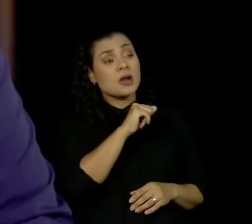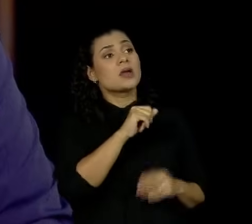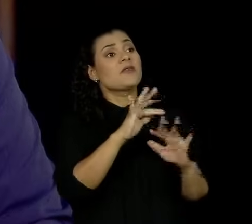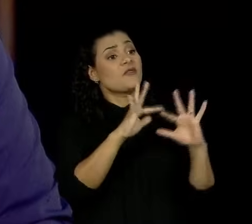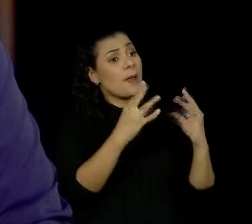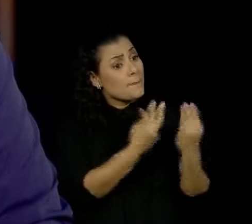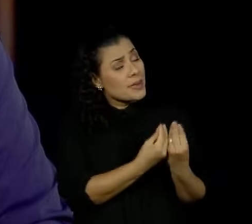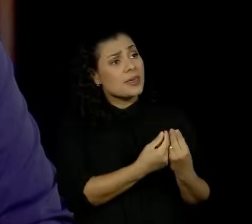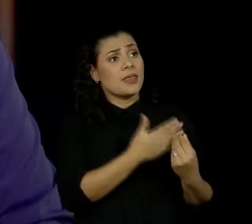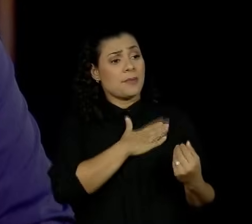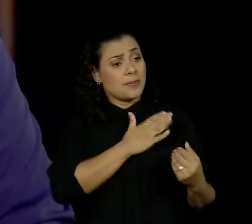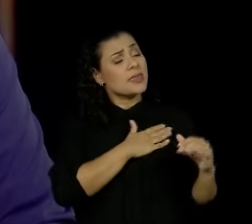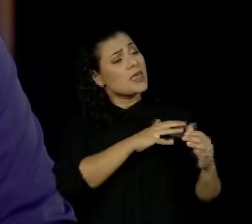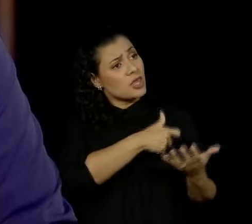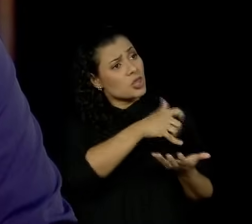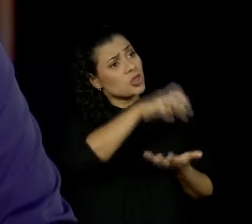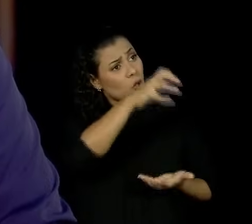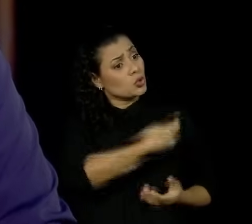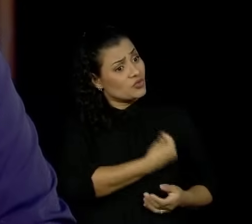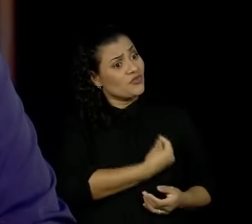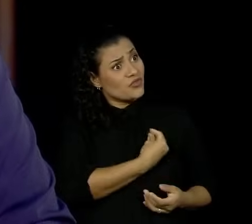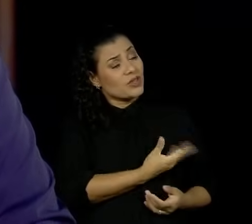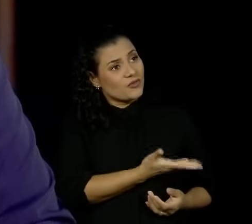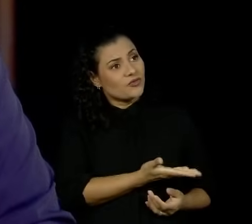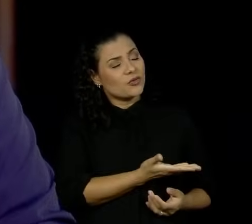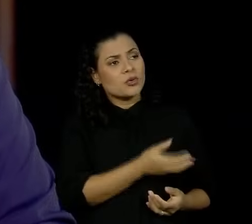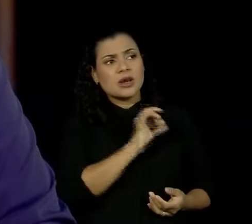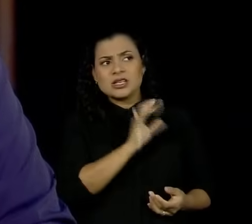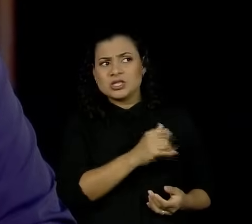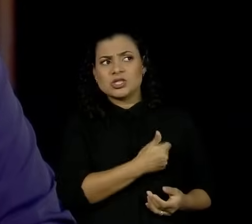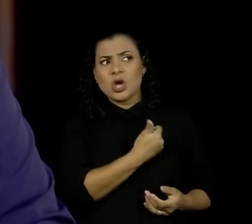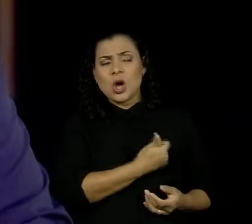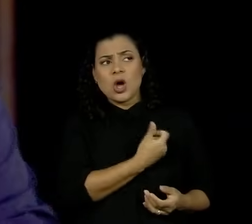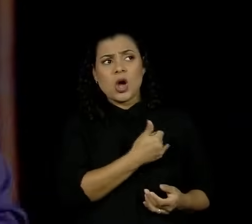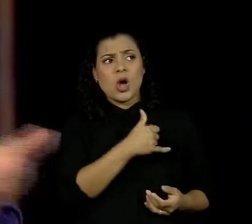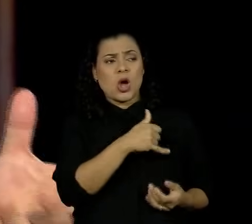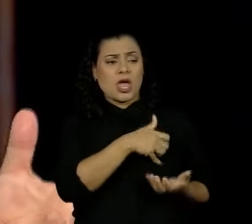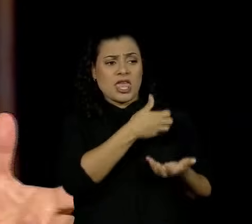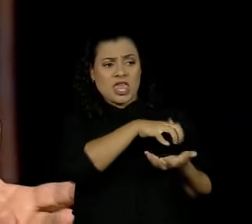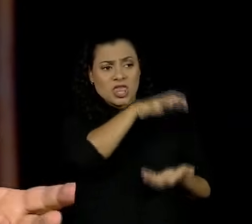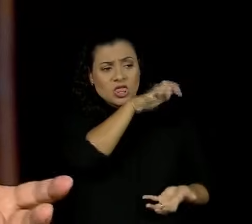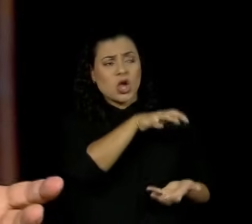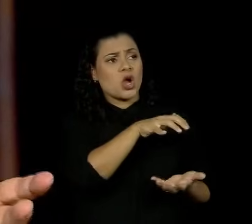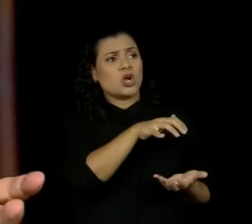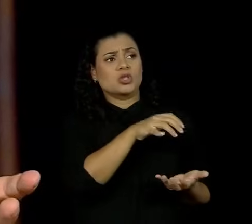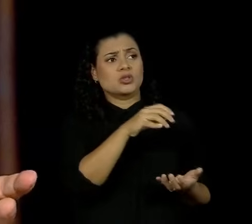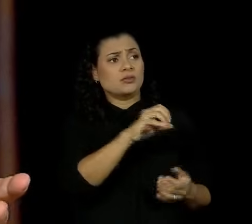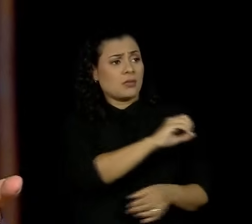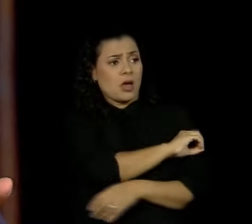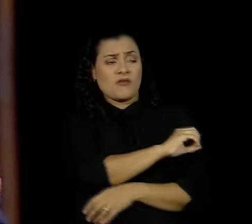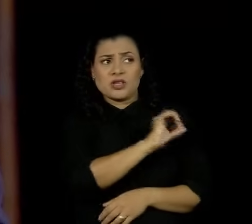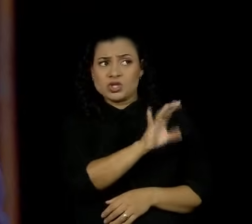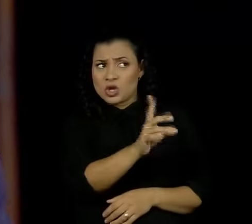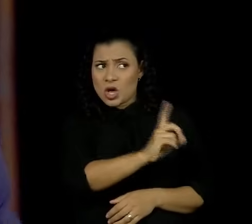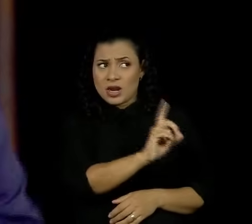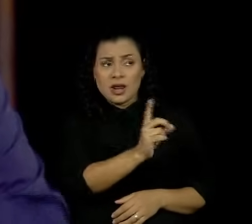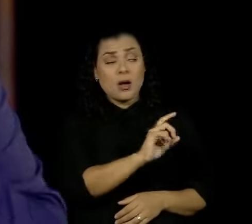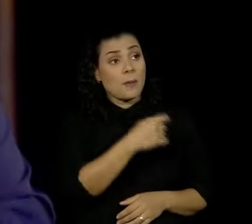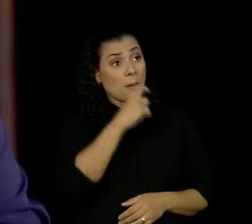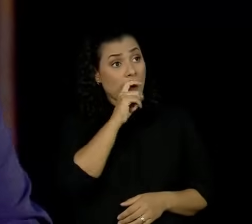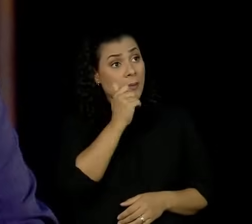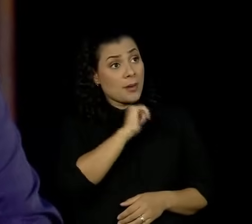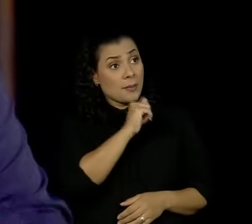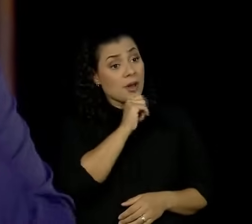parentes idosos e tal. Não é só as pessoas, enfim, que são analfabetas, você entendeu? Sim. Os meus pais